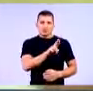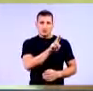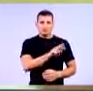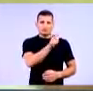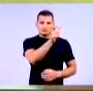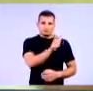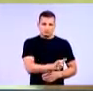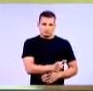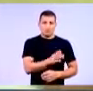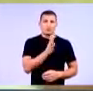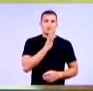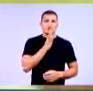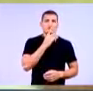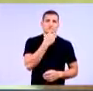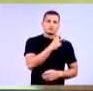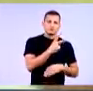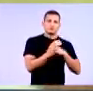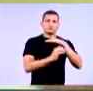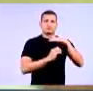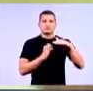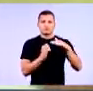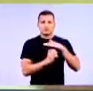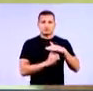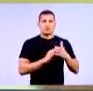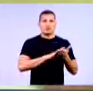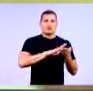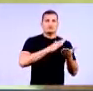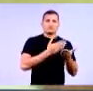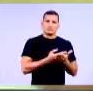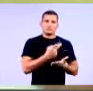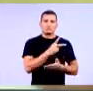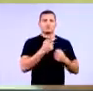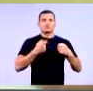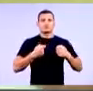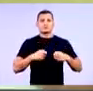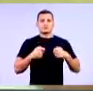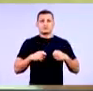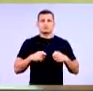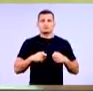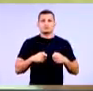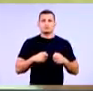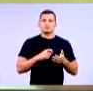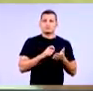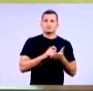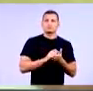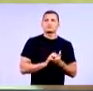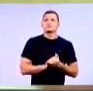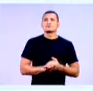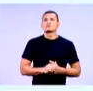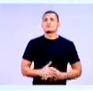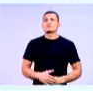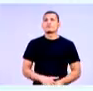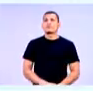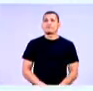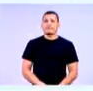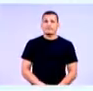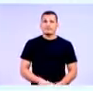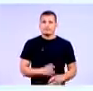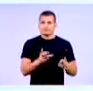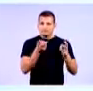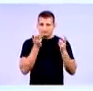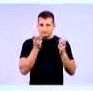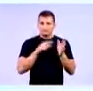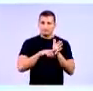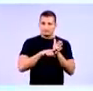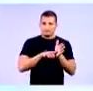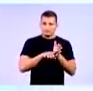vai conhecer o negócio dele, vai interpretar as necessidades dele. Muito bem. Então percebo que o levantamento de todas